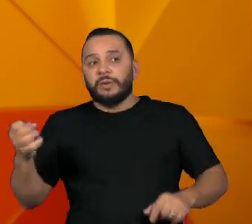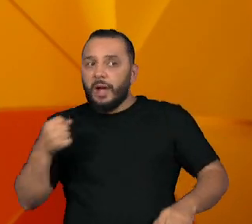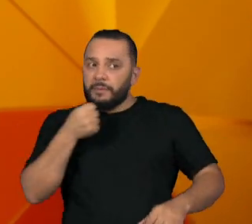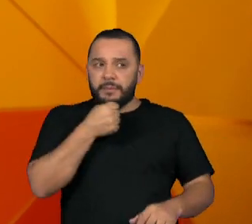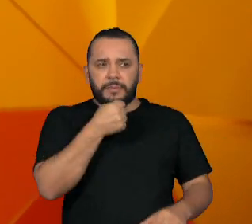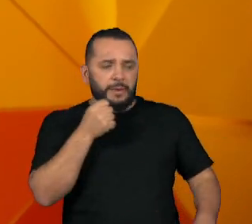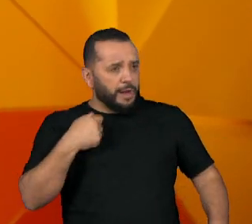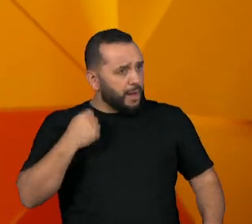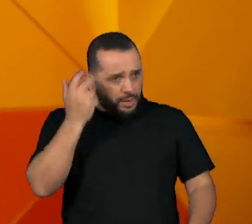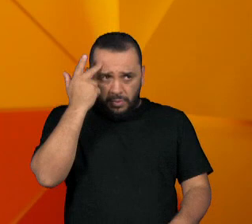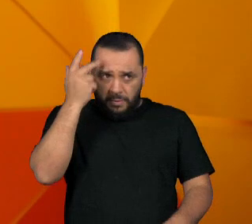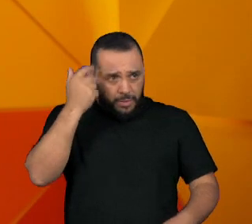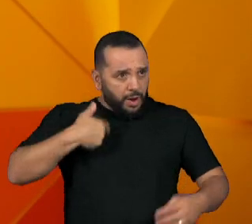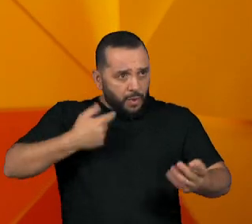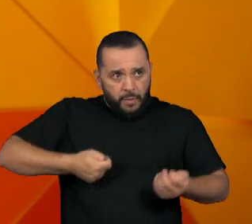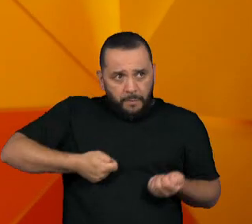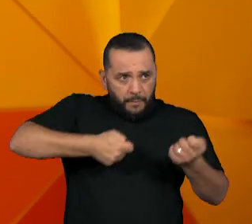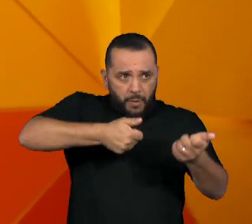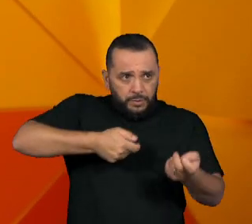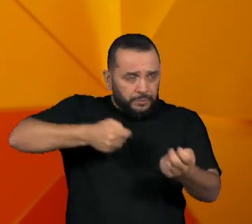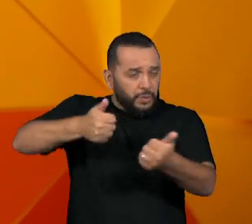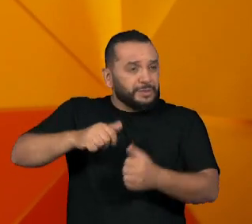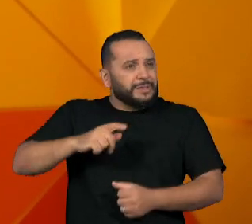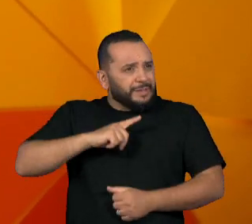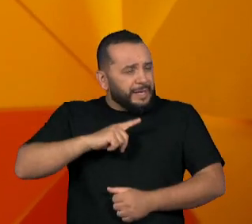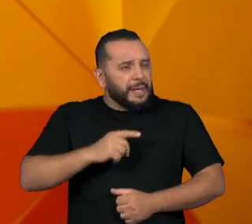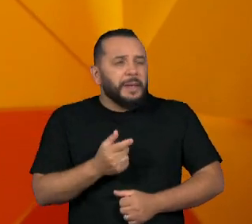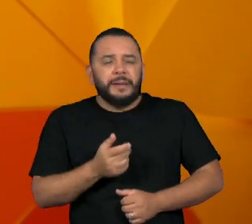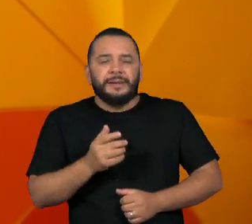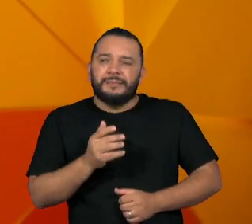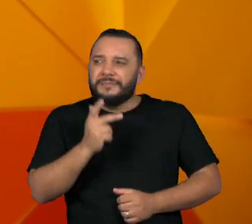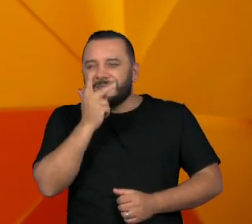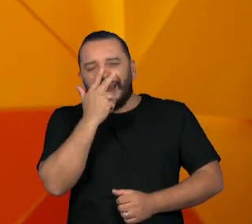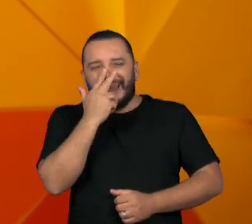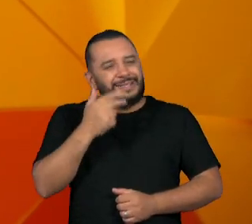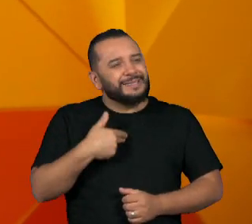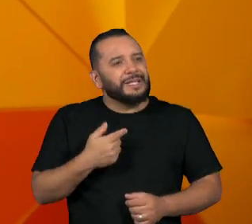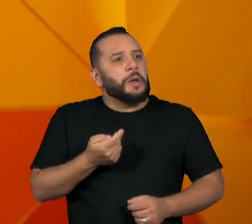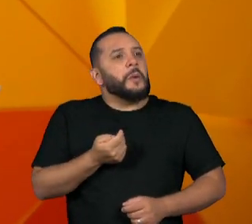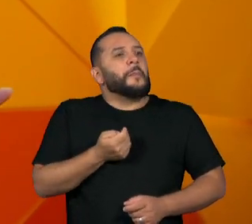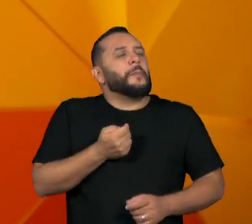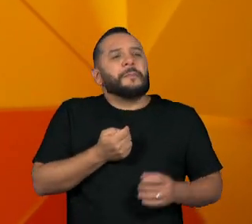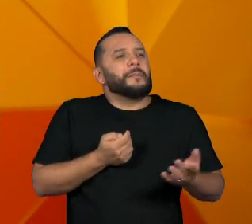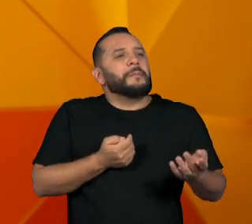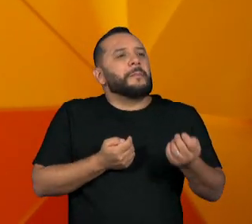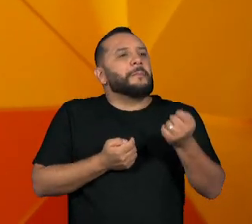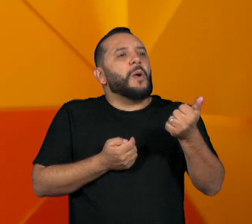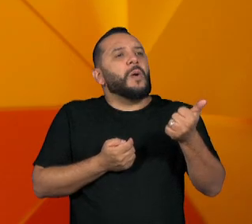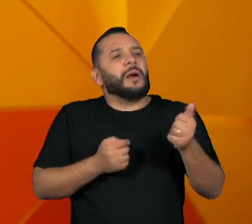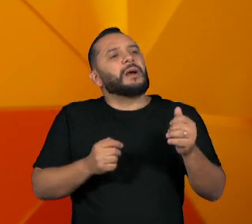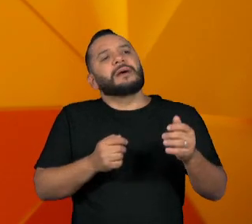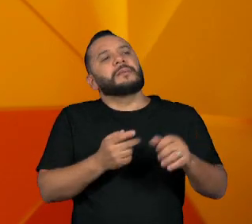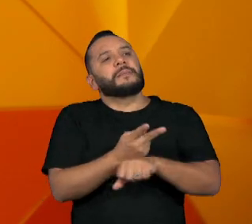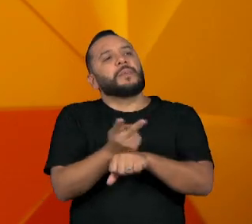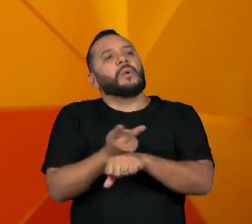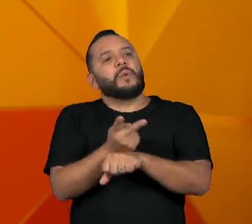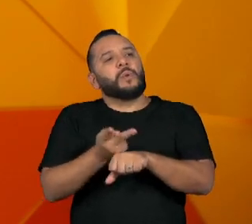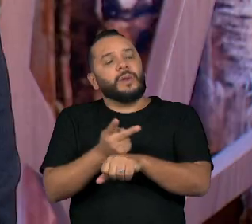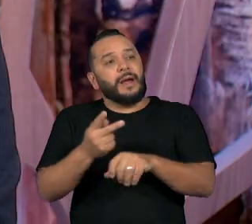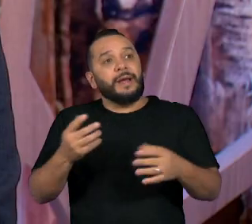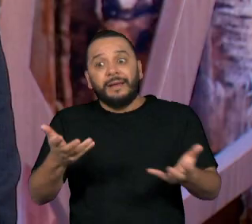música ou a gente tem tido uma pouca procura e aí é necessário fazer uma oferta para trazer para perto as